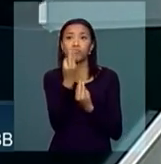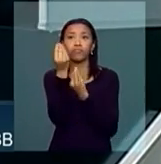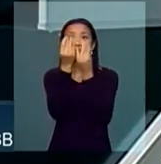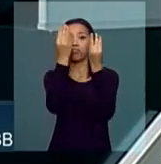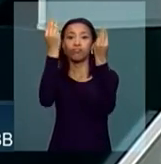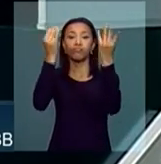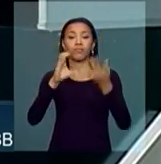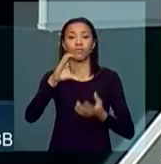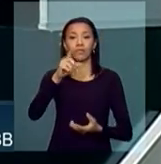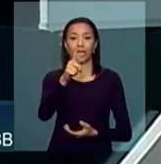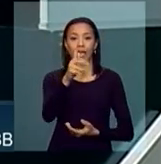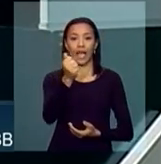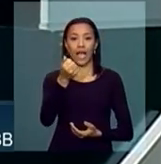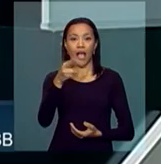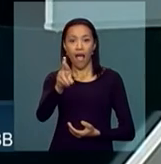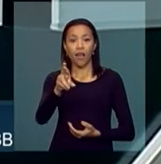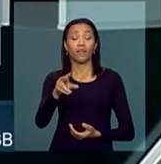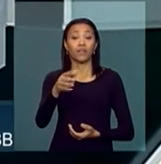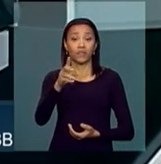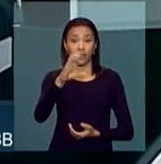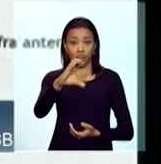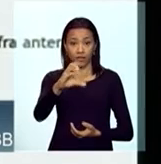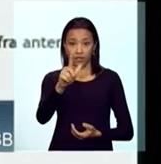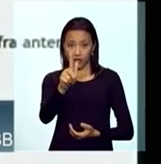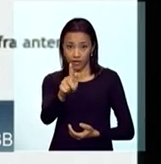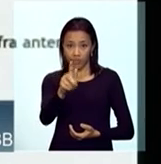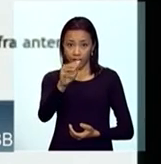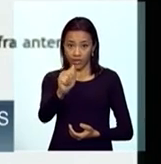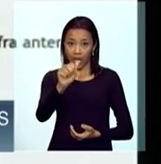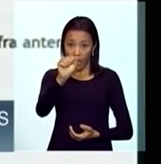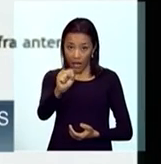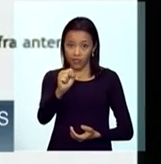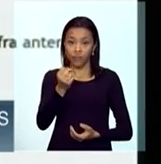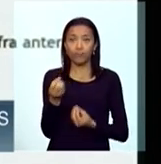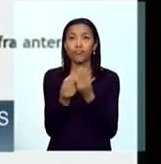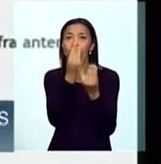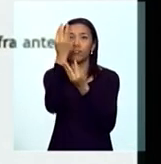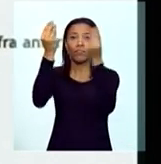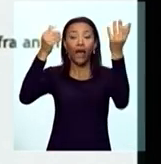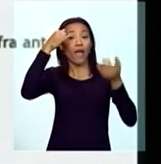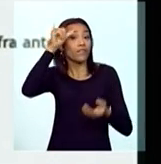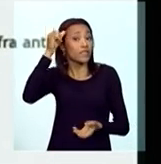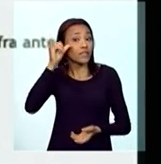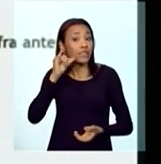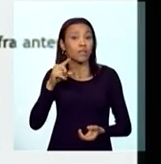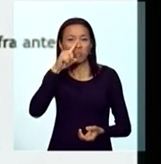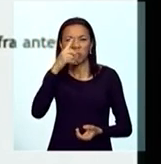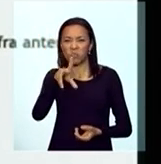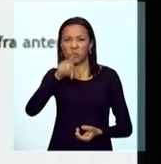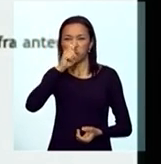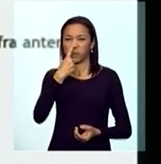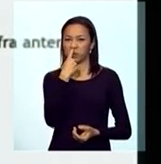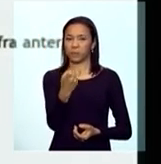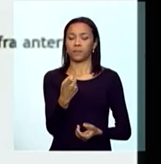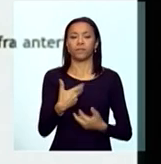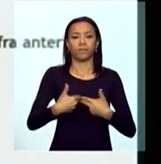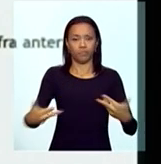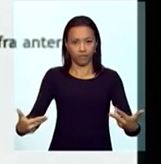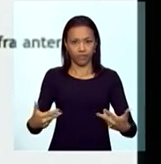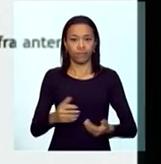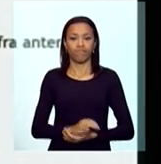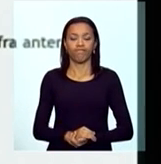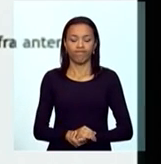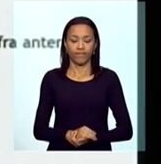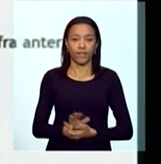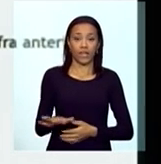gente precisa investir na agricultura de baixo carbono, e está aí um valor expressivo que nós vamos colocar para todo o segmento da